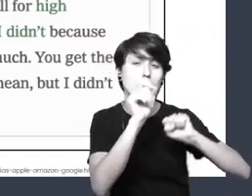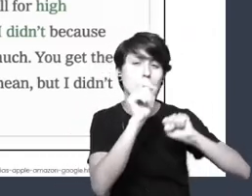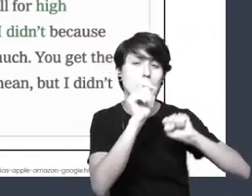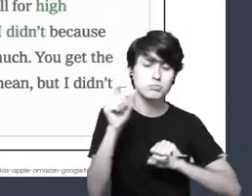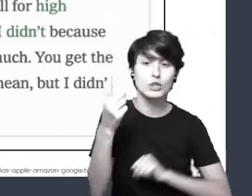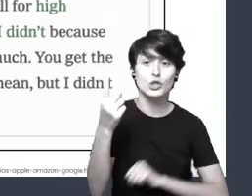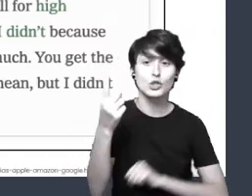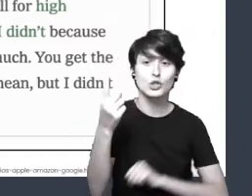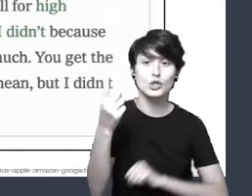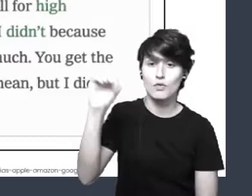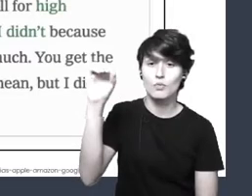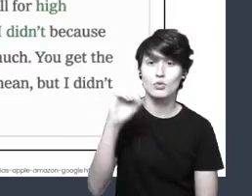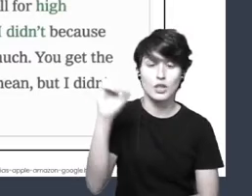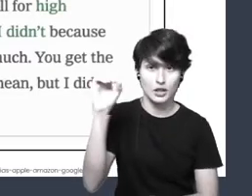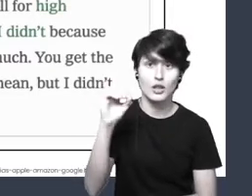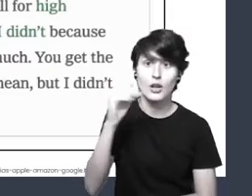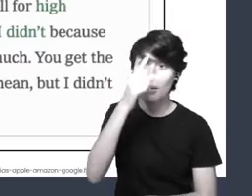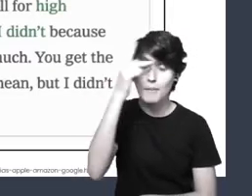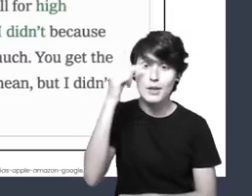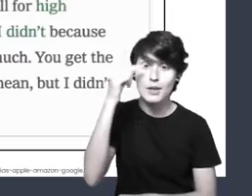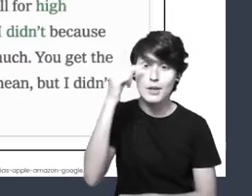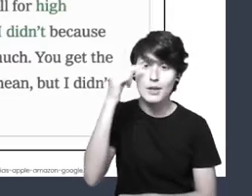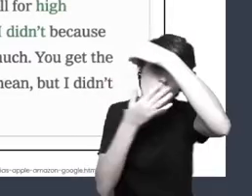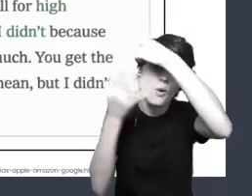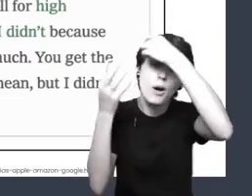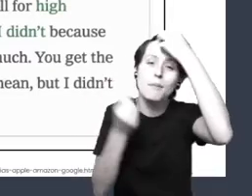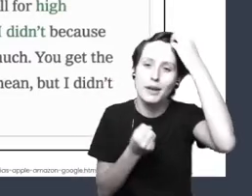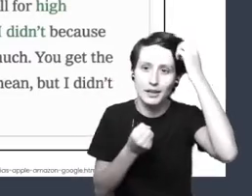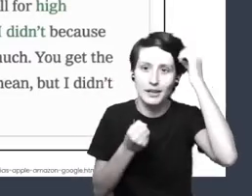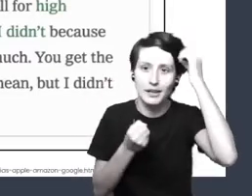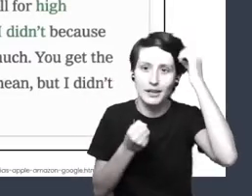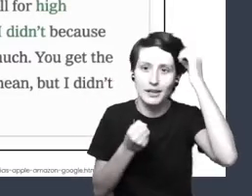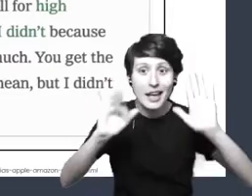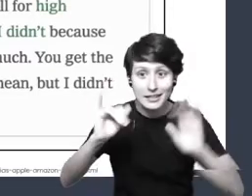das vezes em pessoas brancas. Já com as negras,